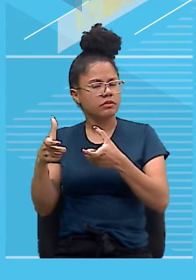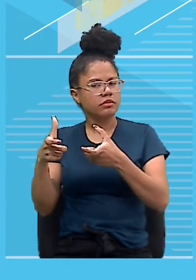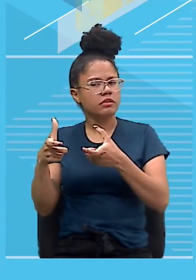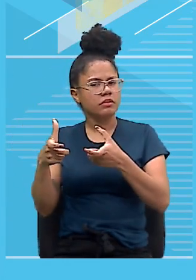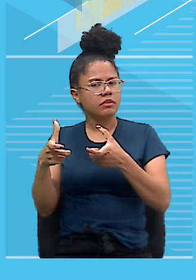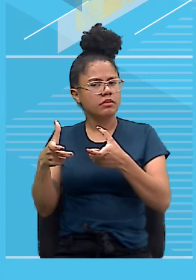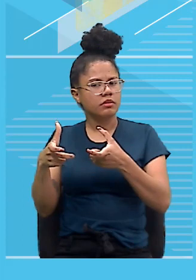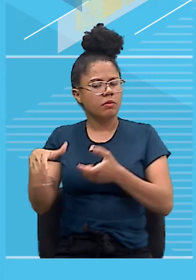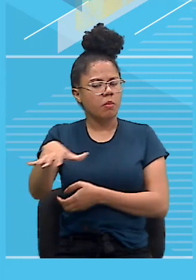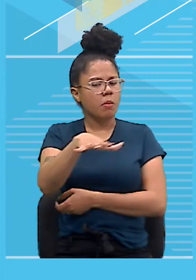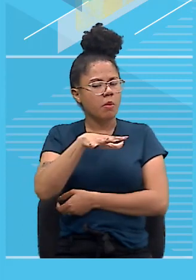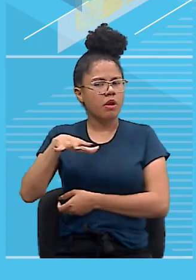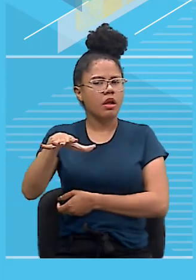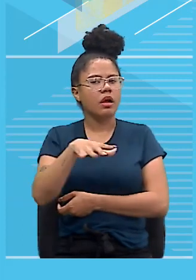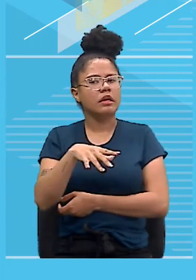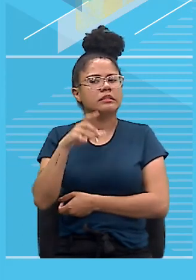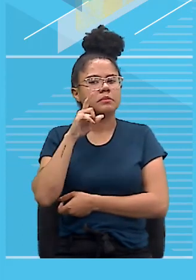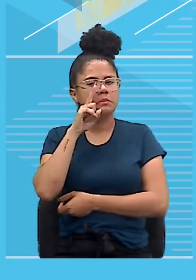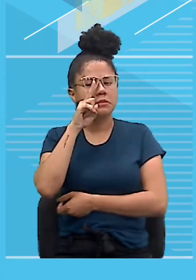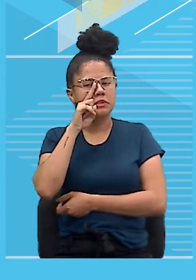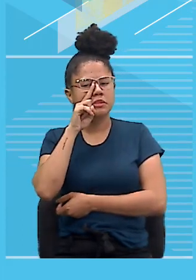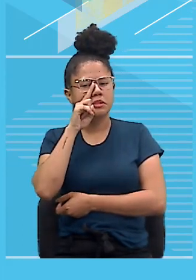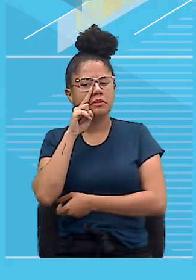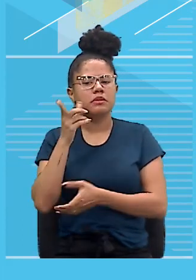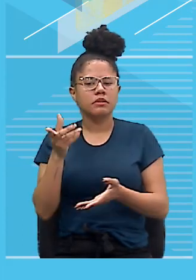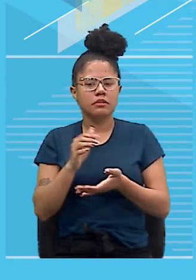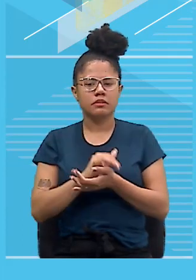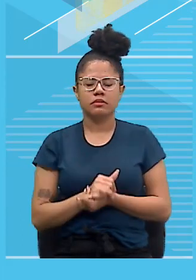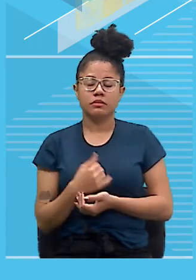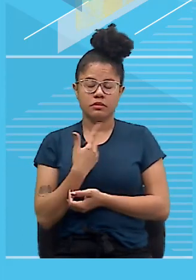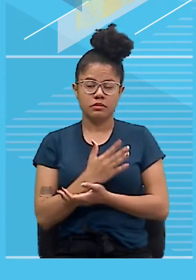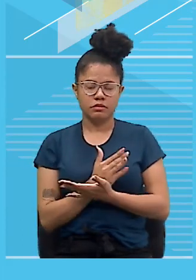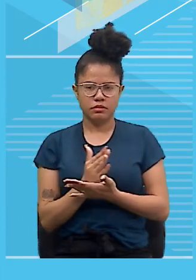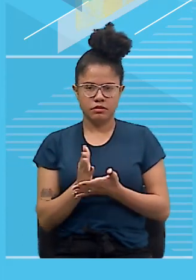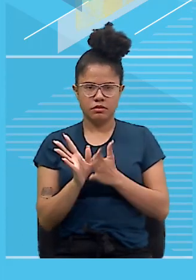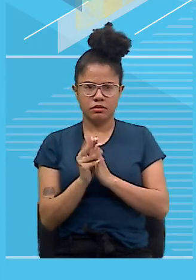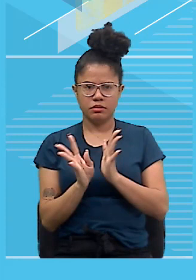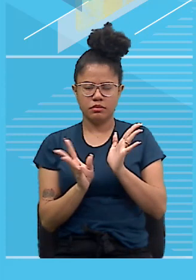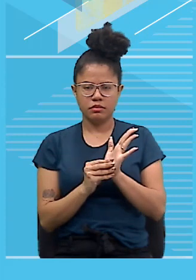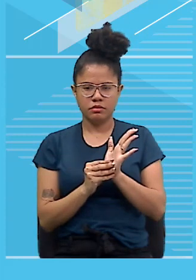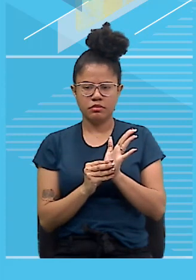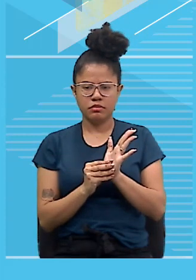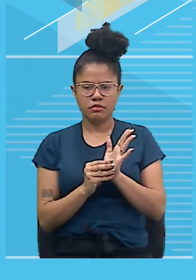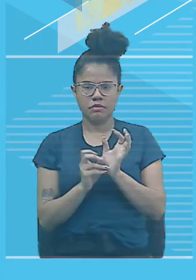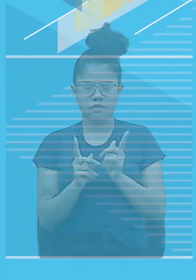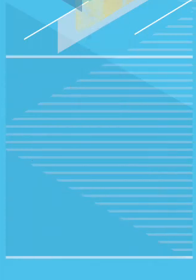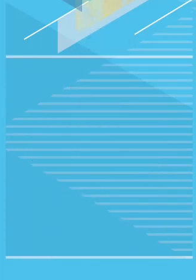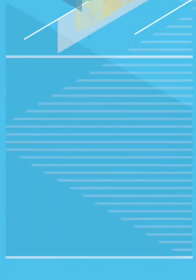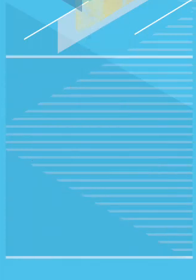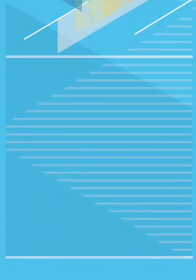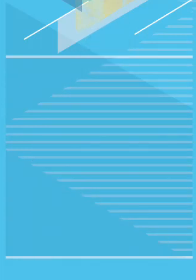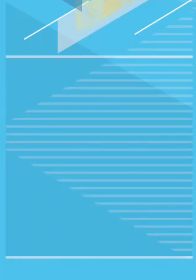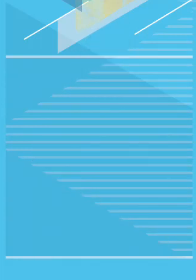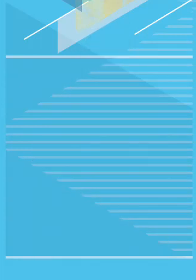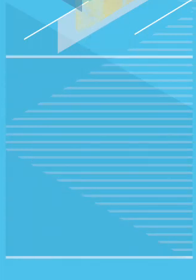eu disse galera nós vamos começar um conteúdo sobre a África A África é um continente Em Chamas Olha a quantidade de